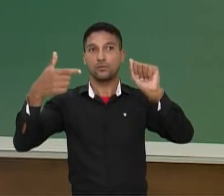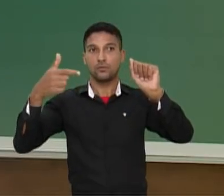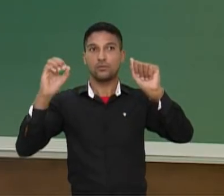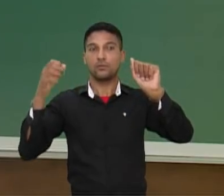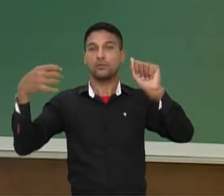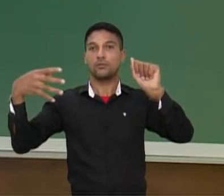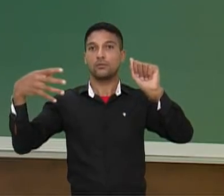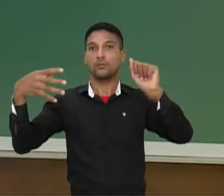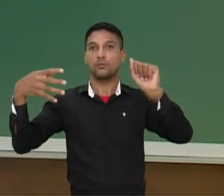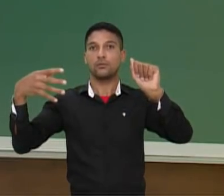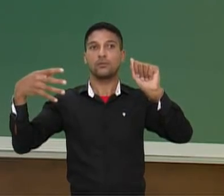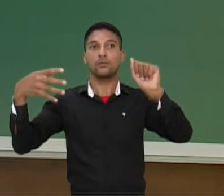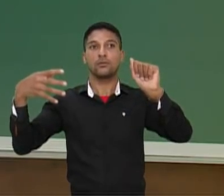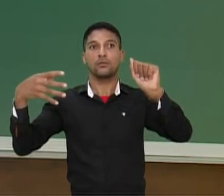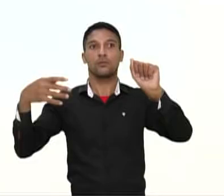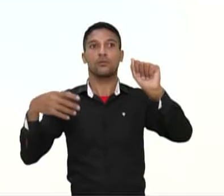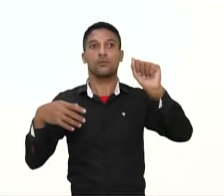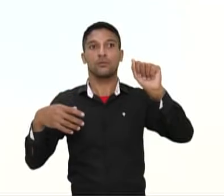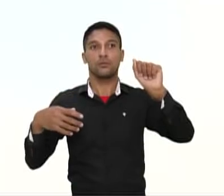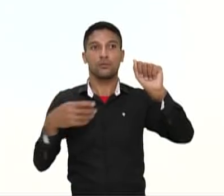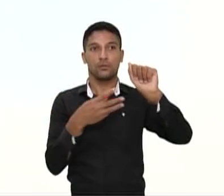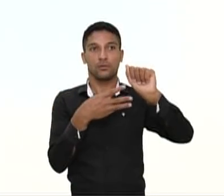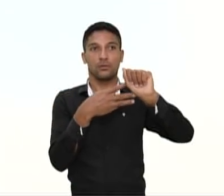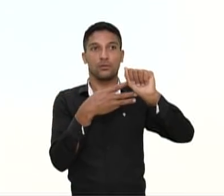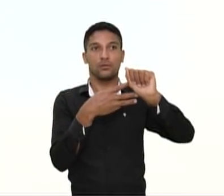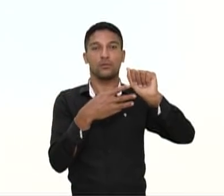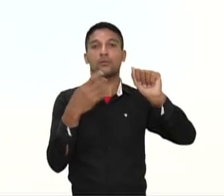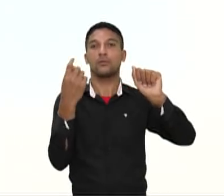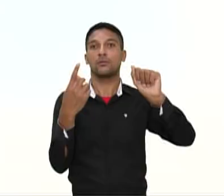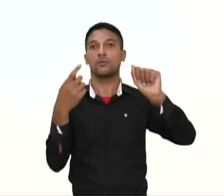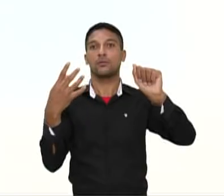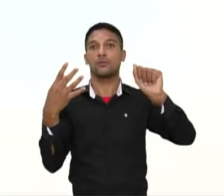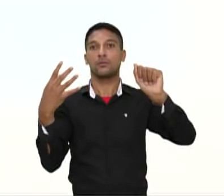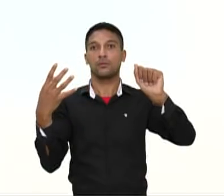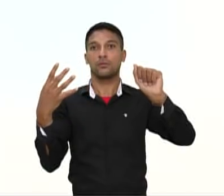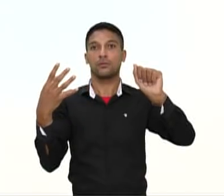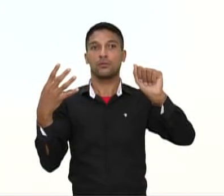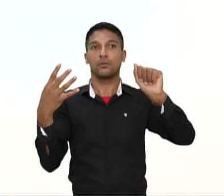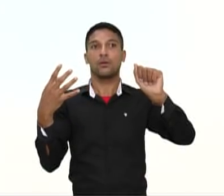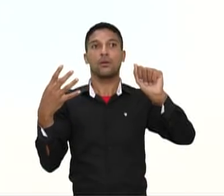área 3, 144. Somando todo mundo,